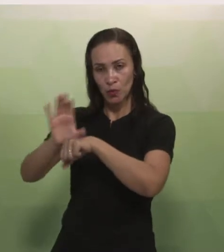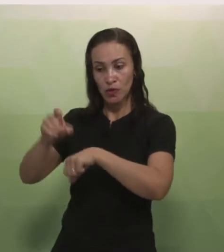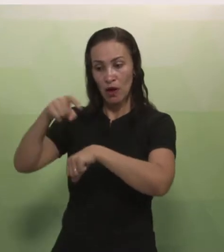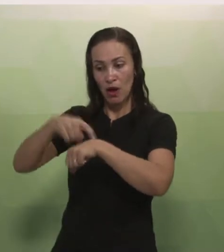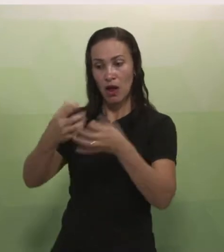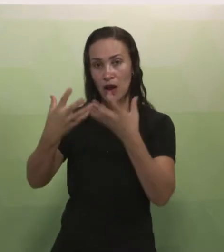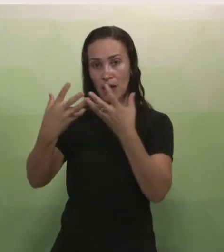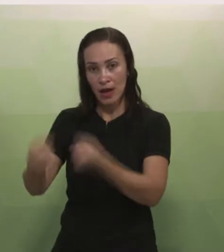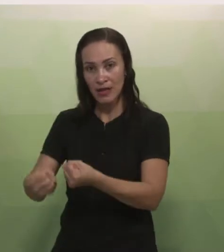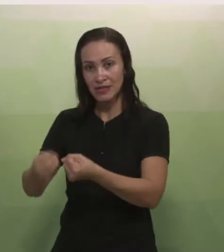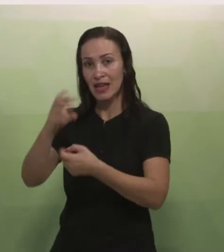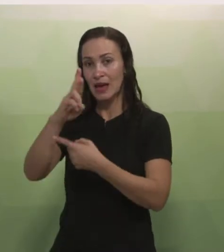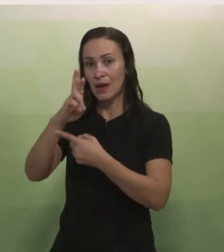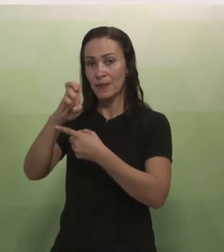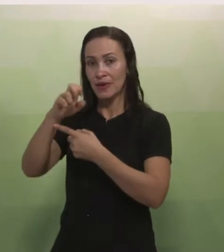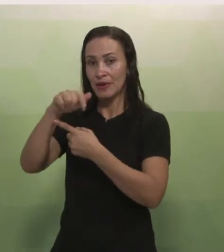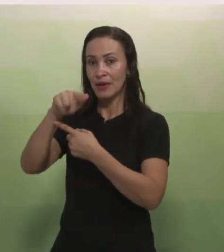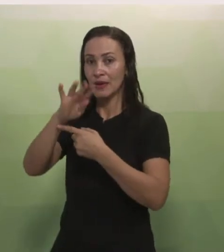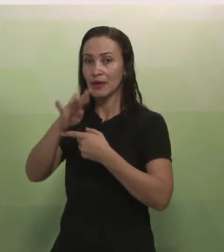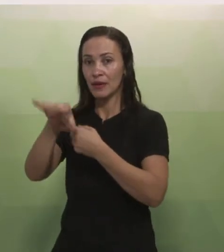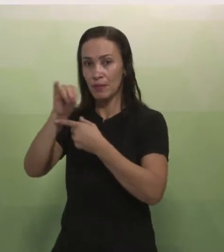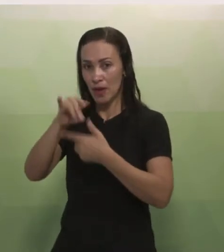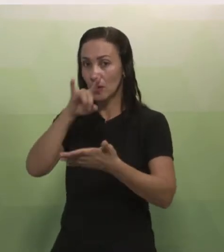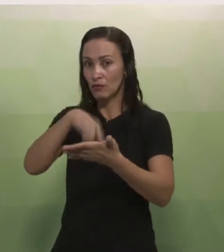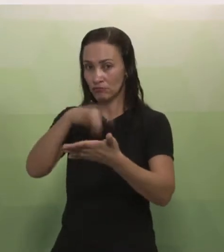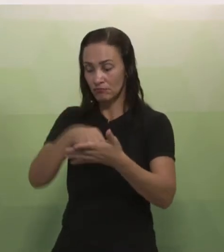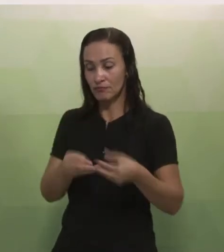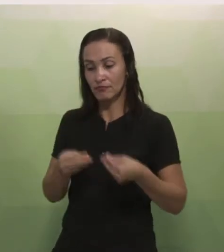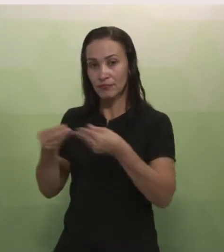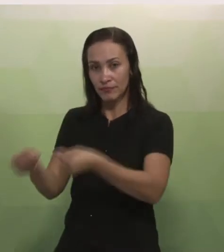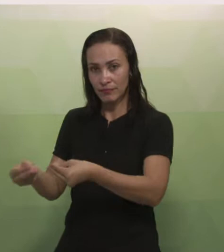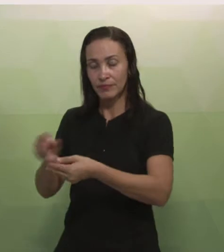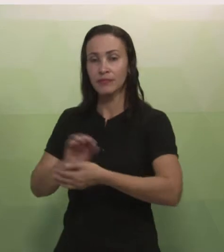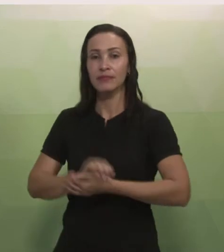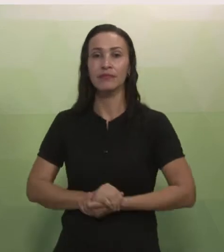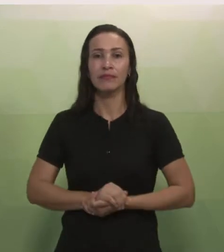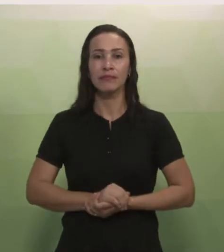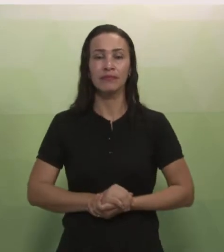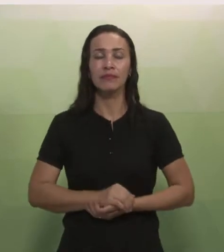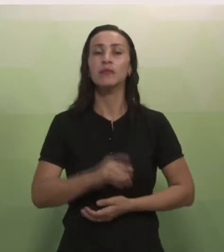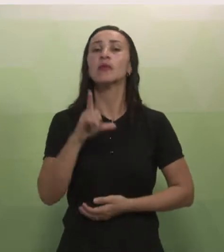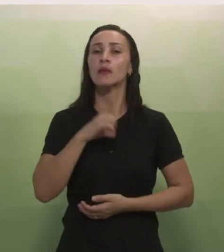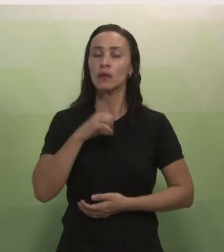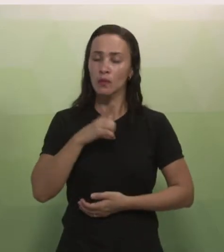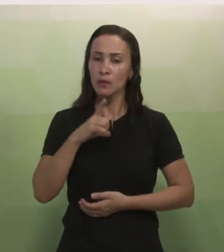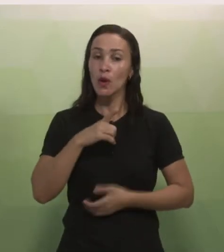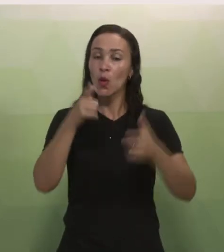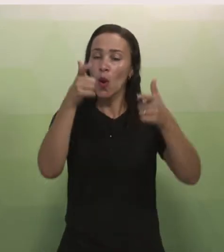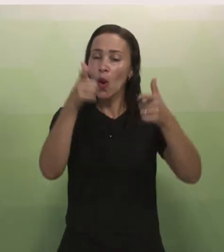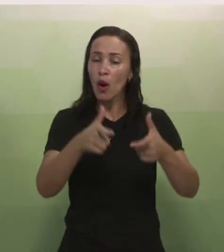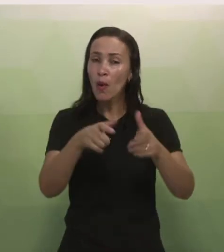o requerimento, lá na página, né, lá no espaço